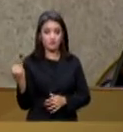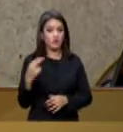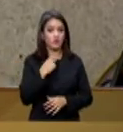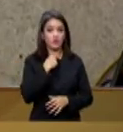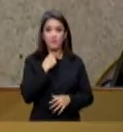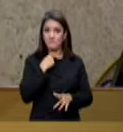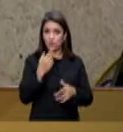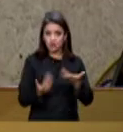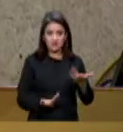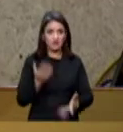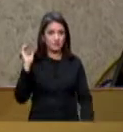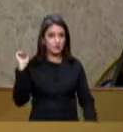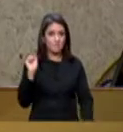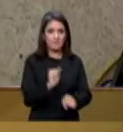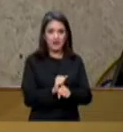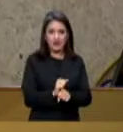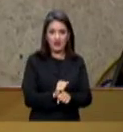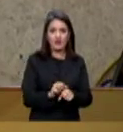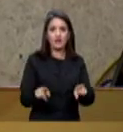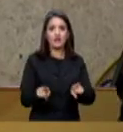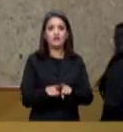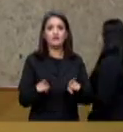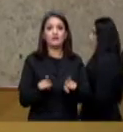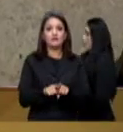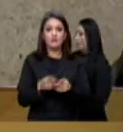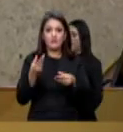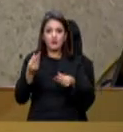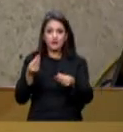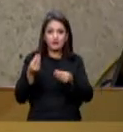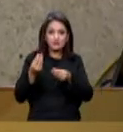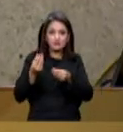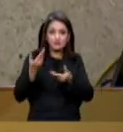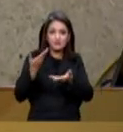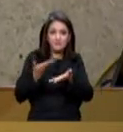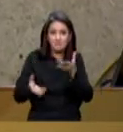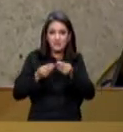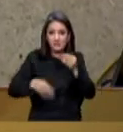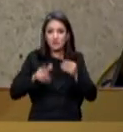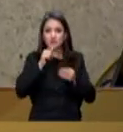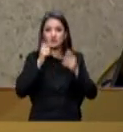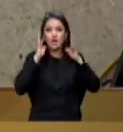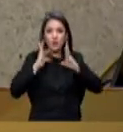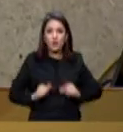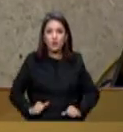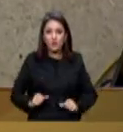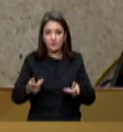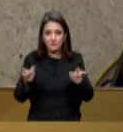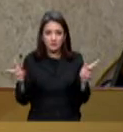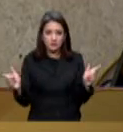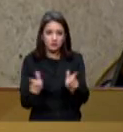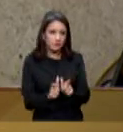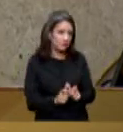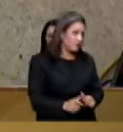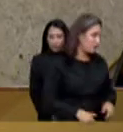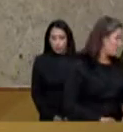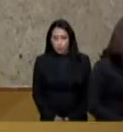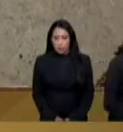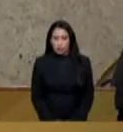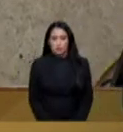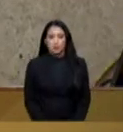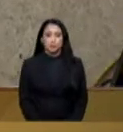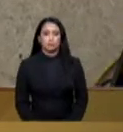interrupção de serviços, redução de perda na distribuição de água tratada, qualidade na prestação de